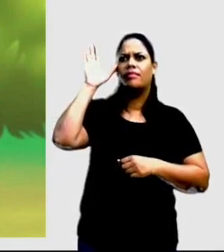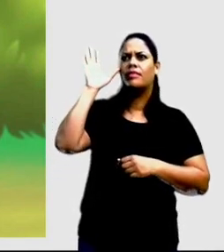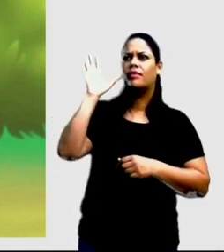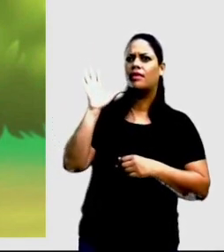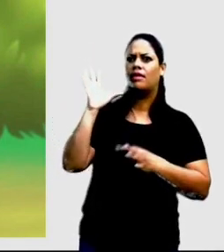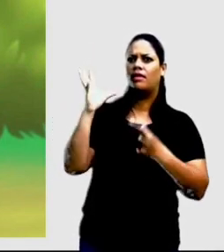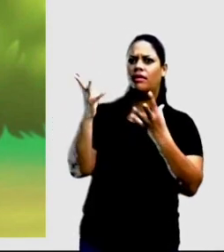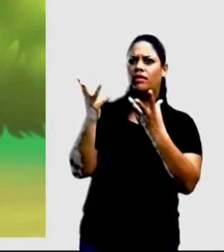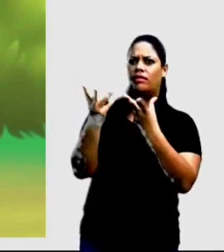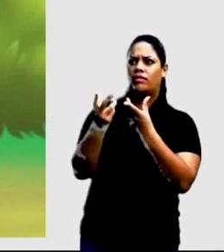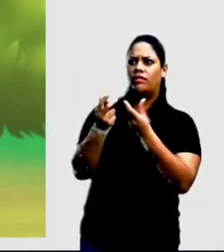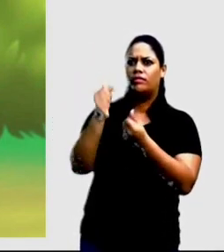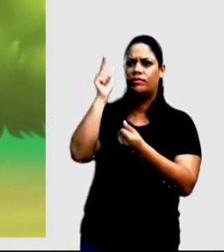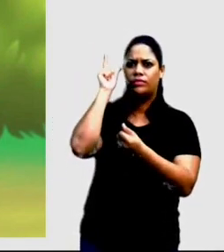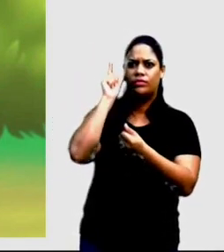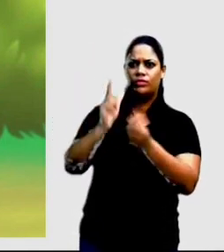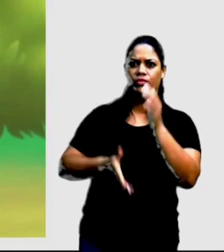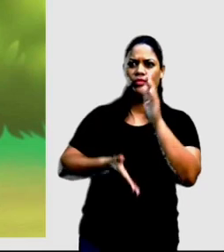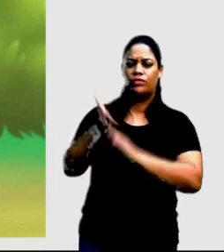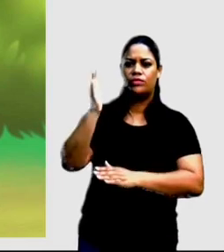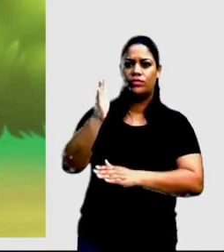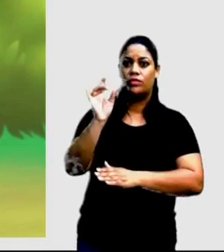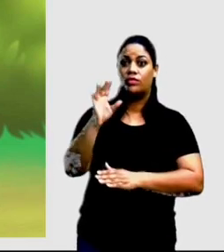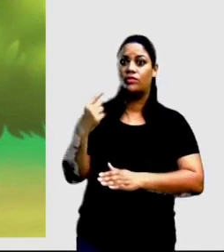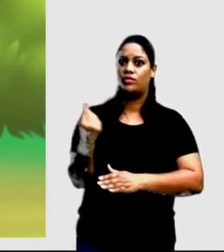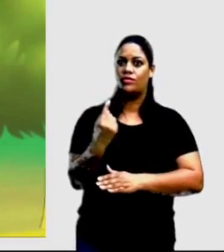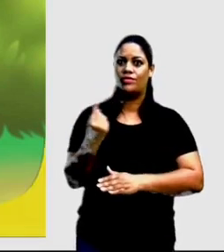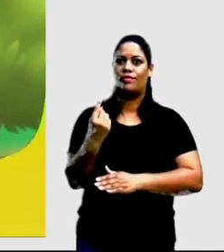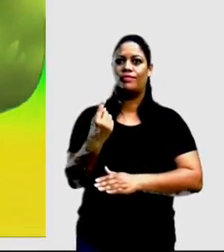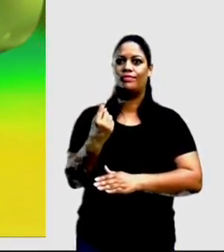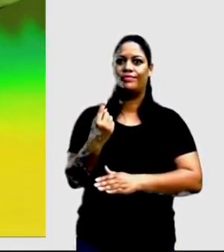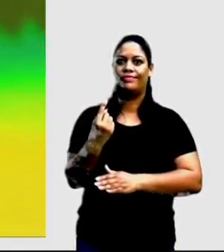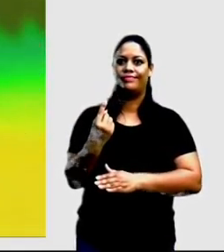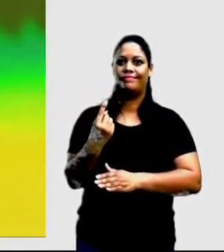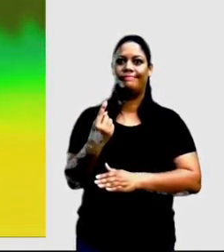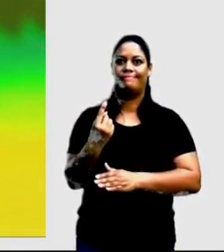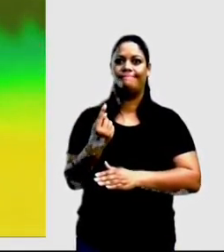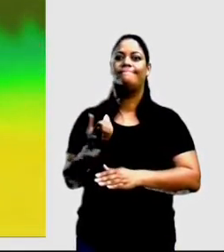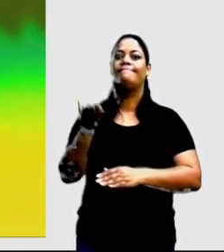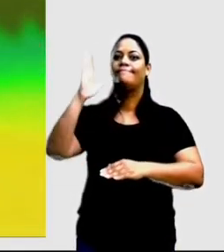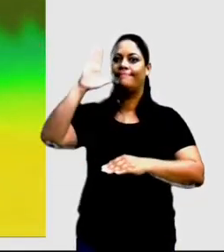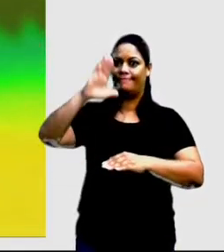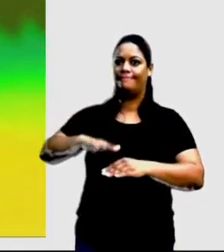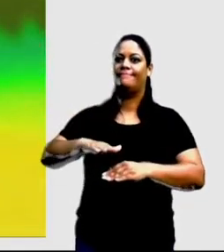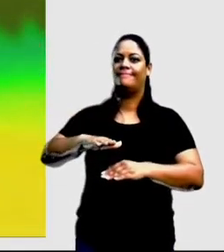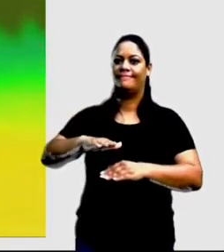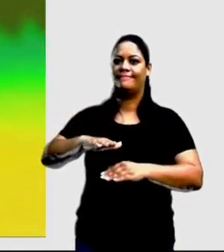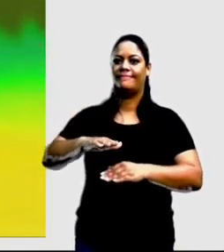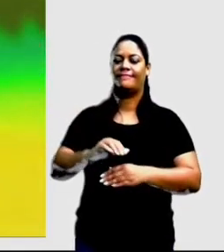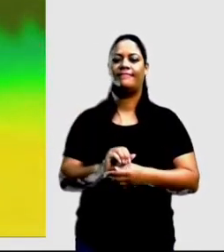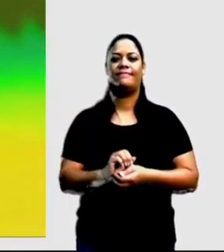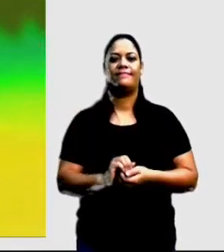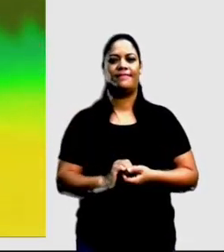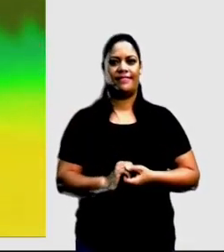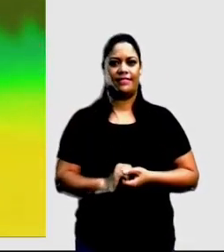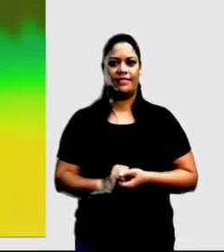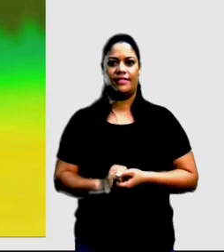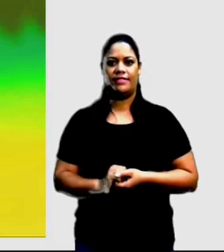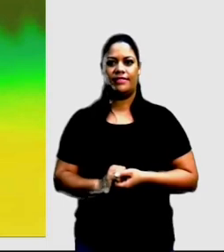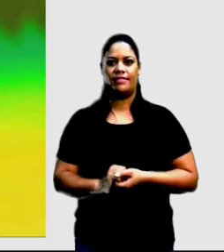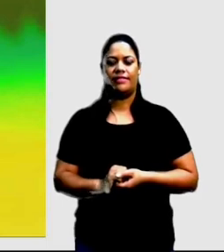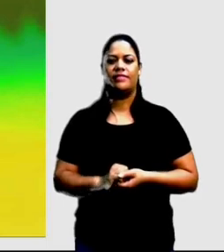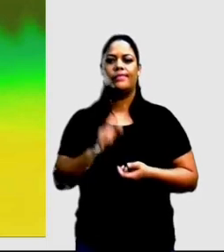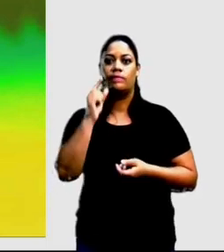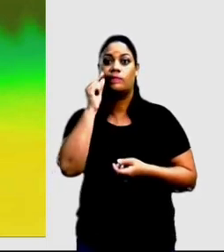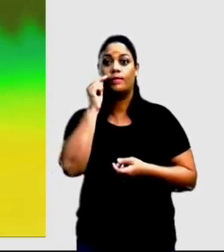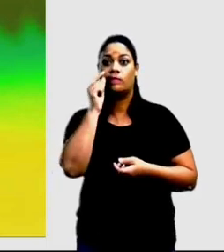Todos conseguiram fugir, menos um, que o leão prendeu embaixo da pata. Tanto o